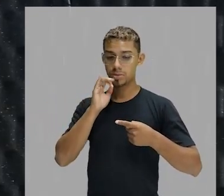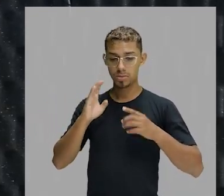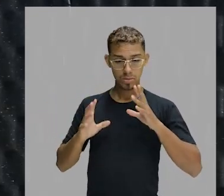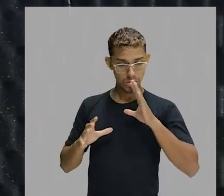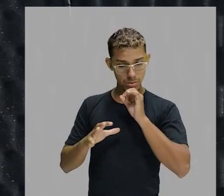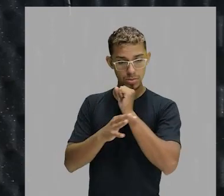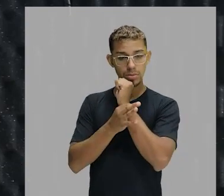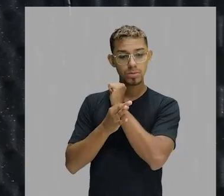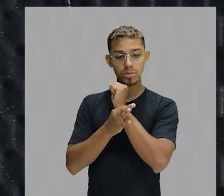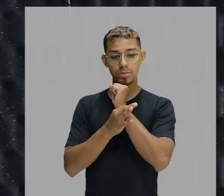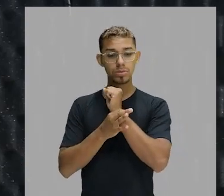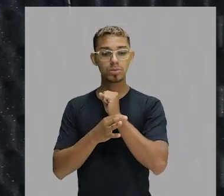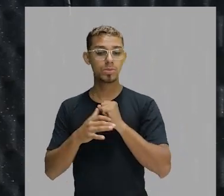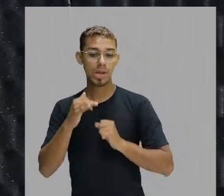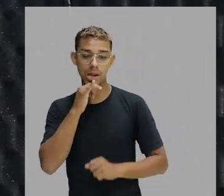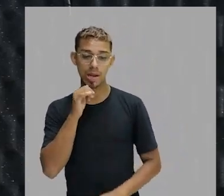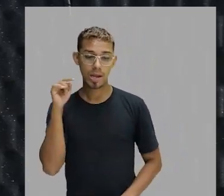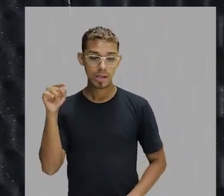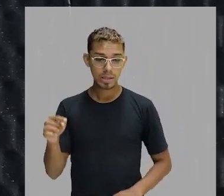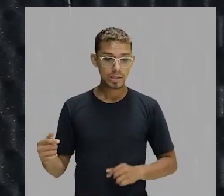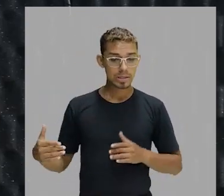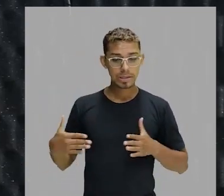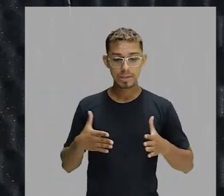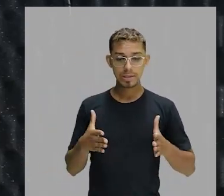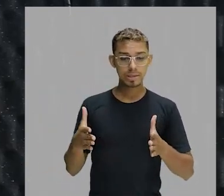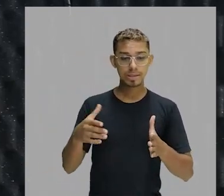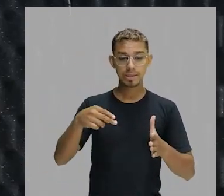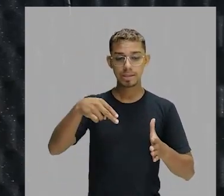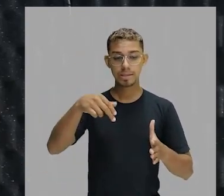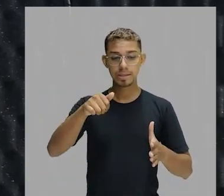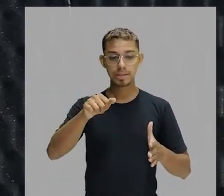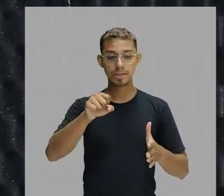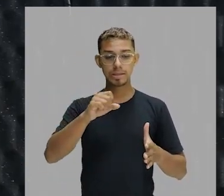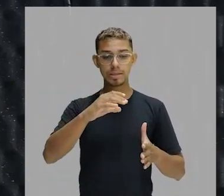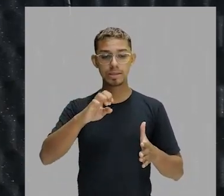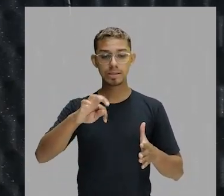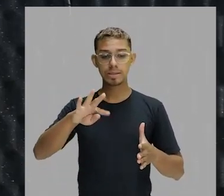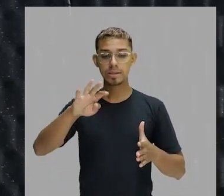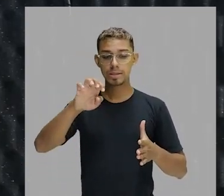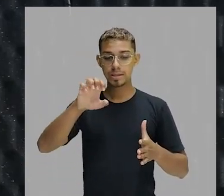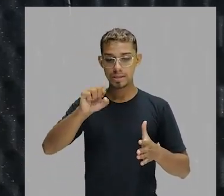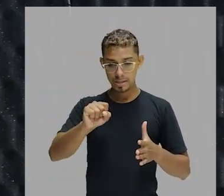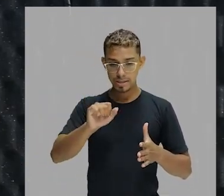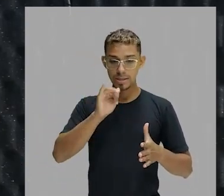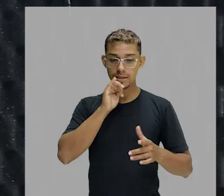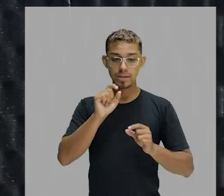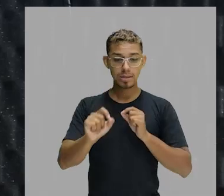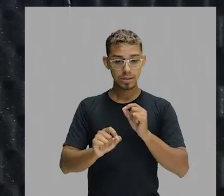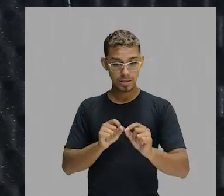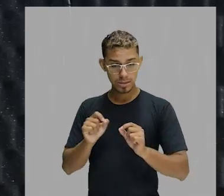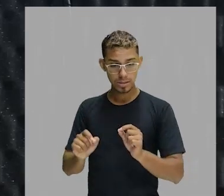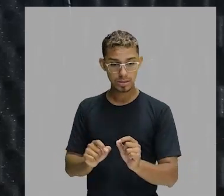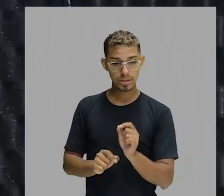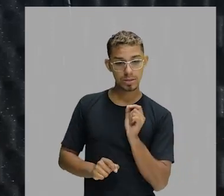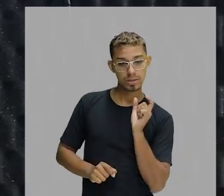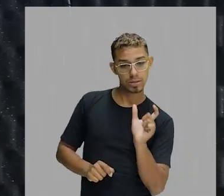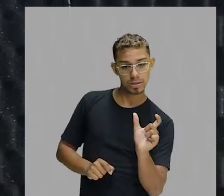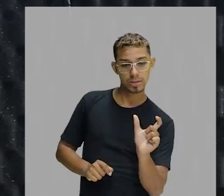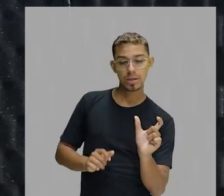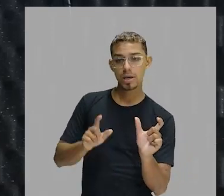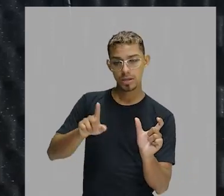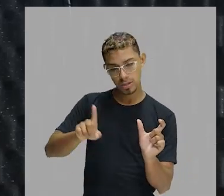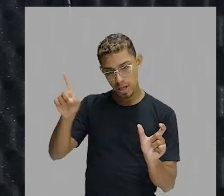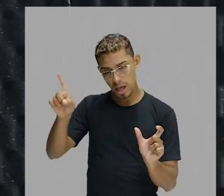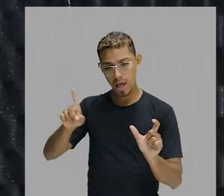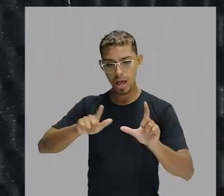das áreas de nascente, tá certo? Nós temos aqui a vegetação de restim, galera. O que é isso, Marcos? Tu já foi ali na